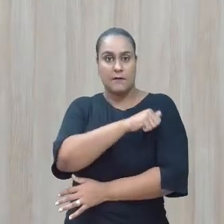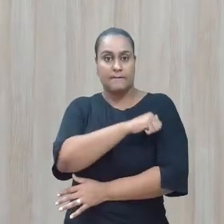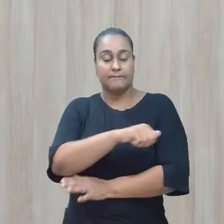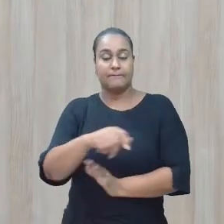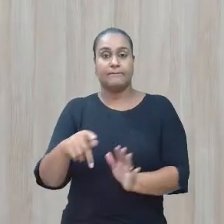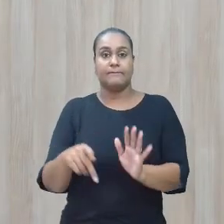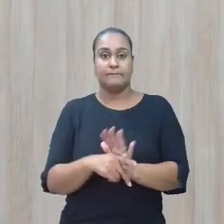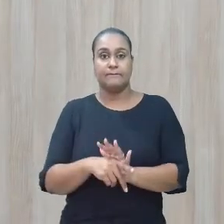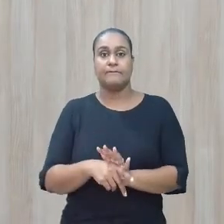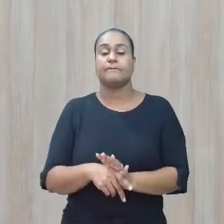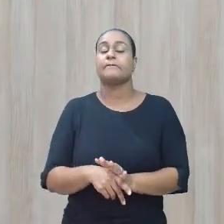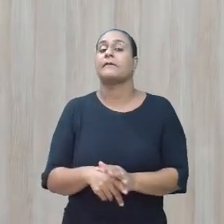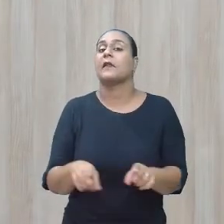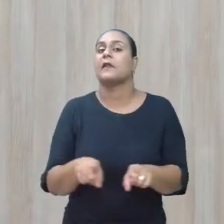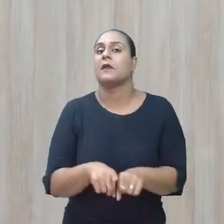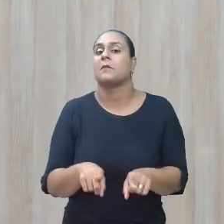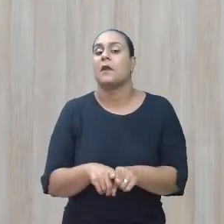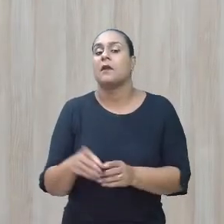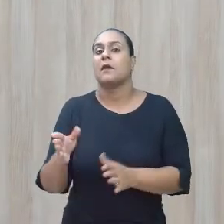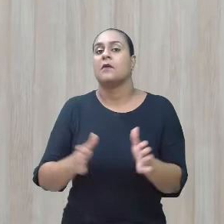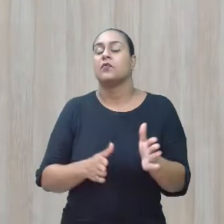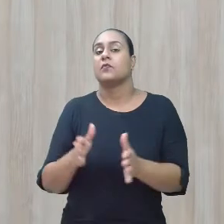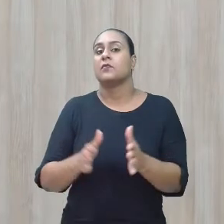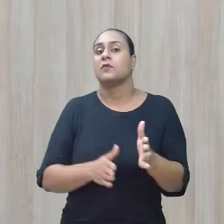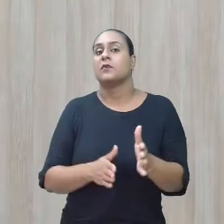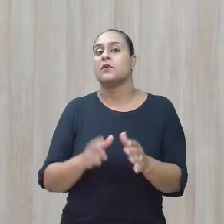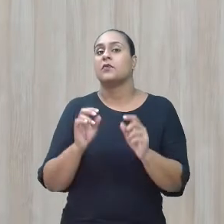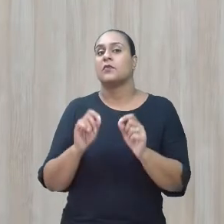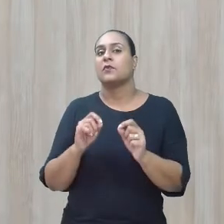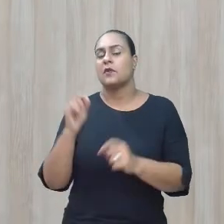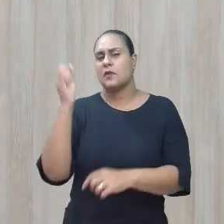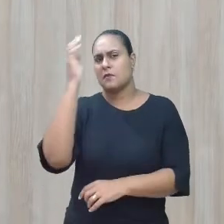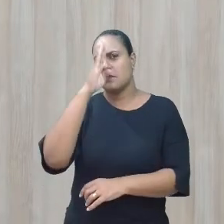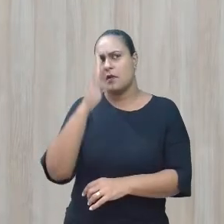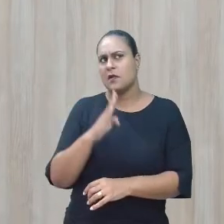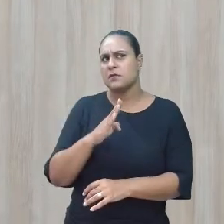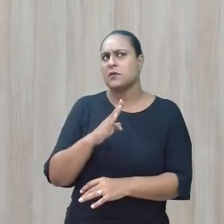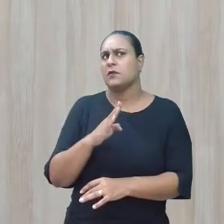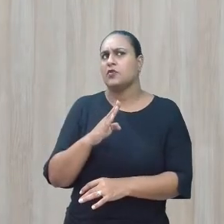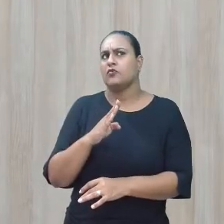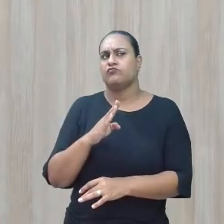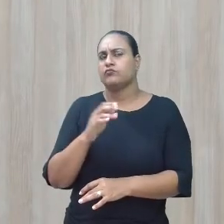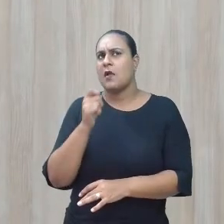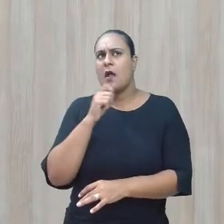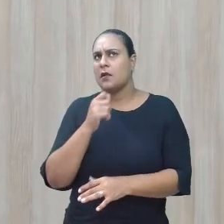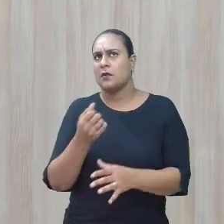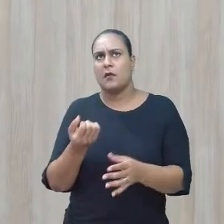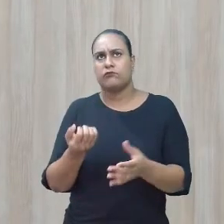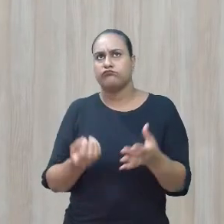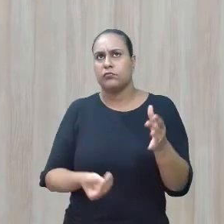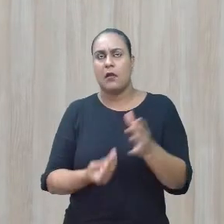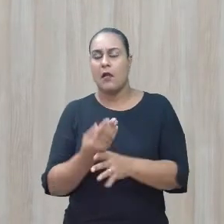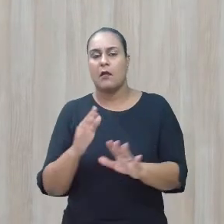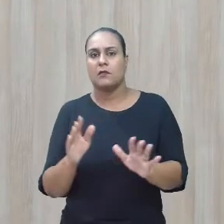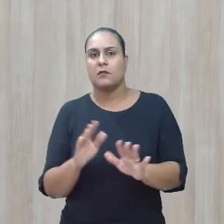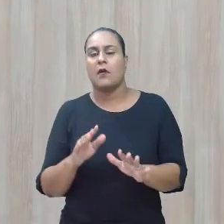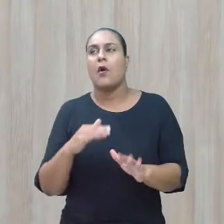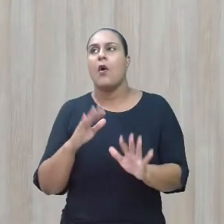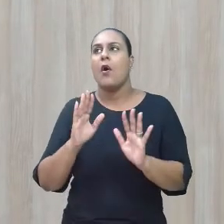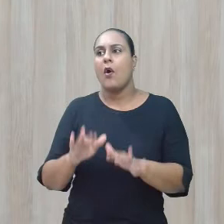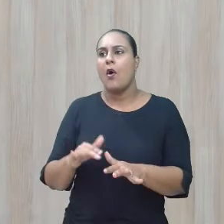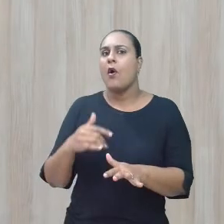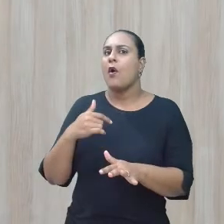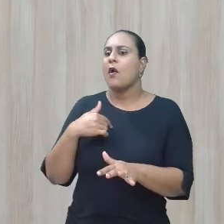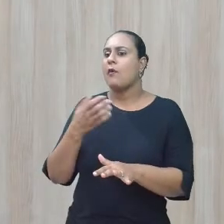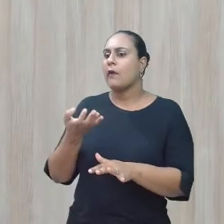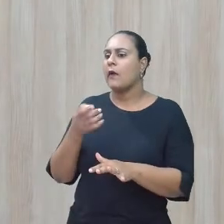províncias, né, sobretudo em um período em que o Brasil estava se construindo. Então, são as elites dizendo ali, olha, os encaminhamentos que eu quero são